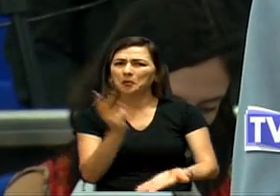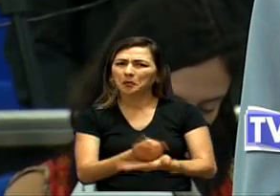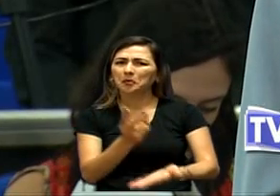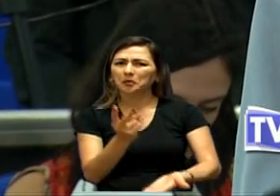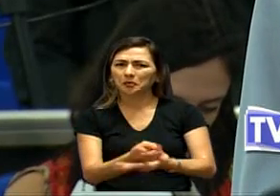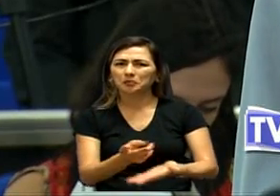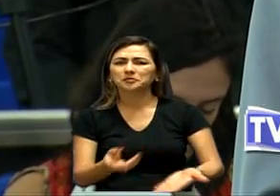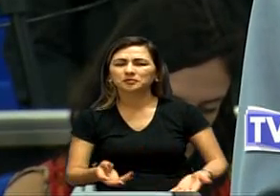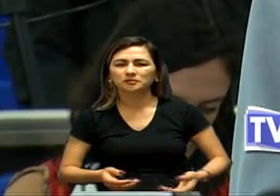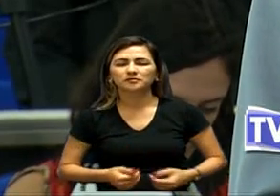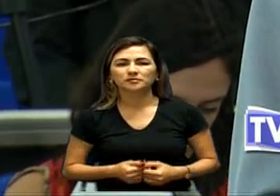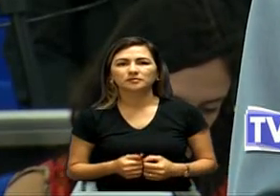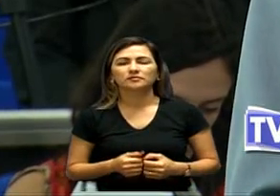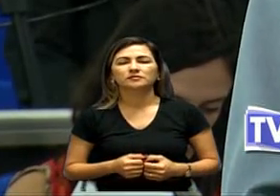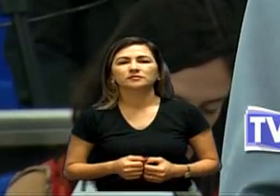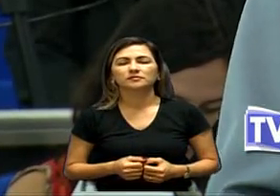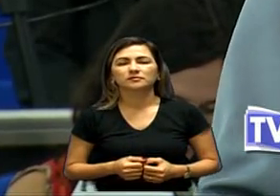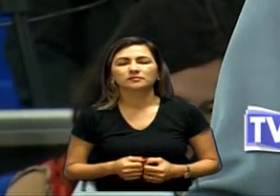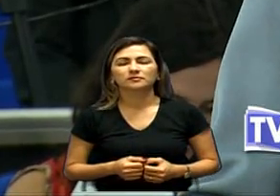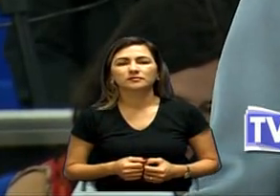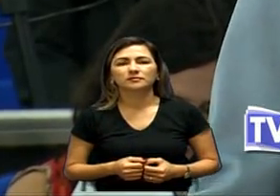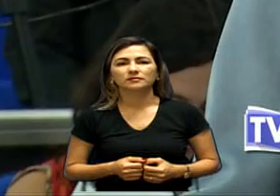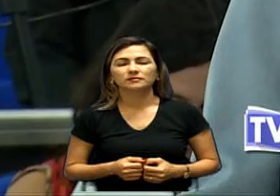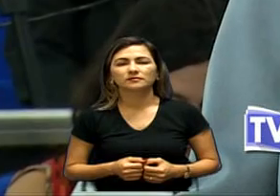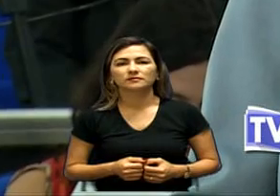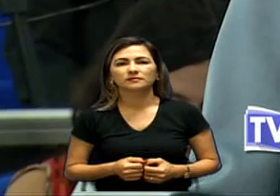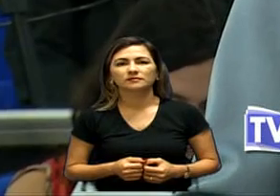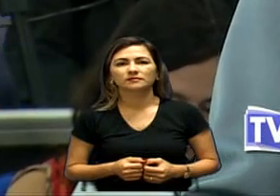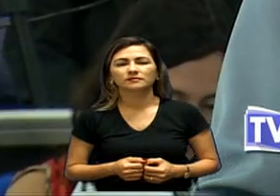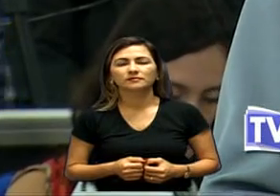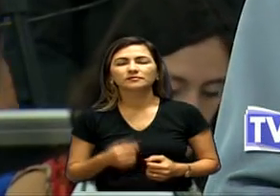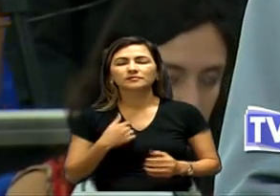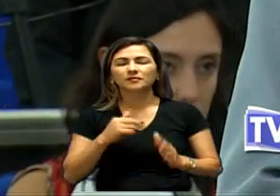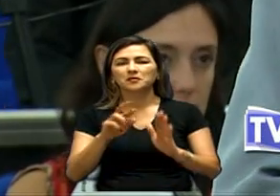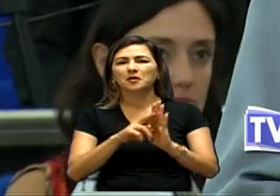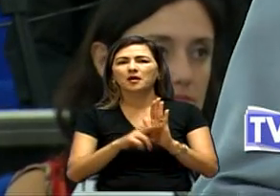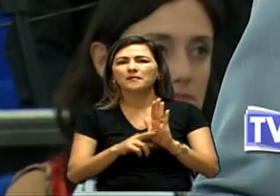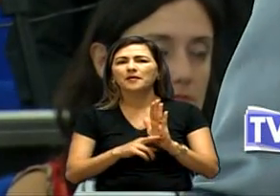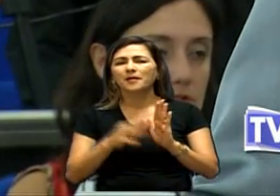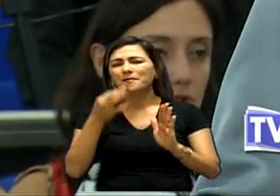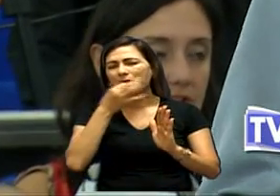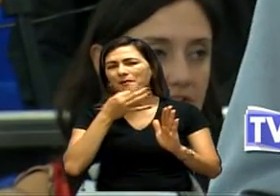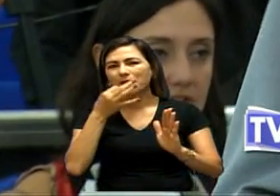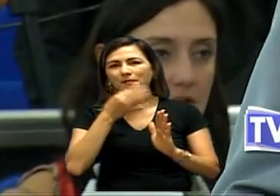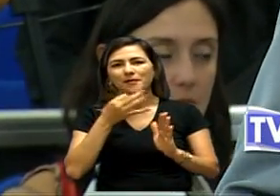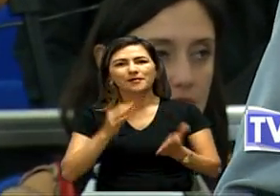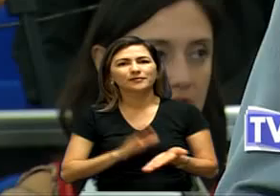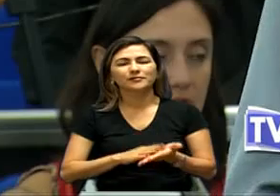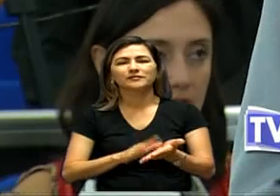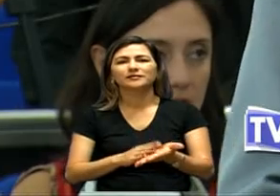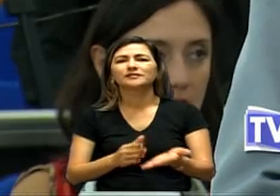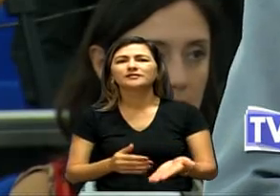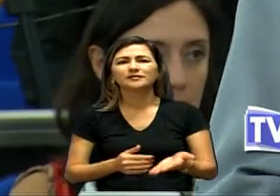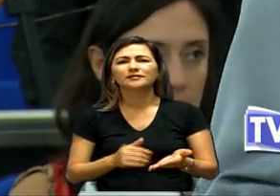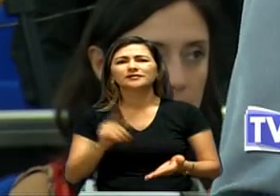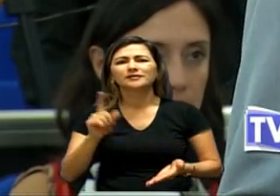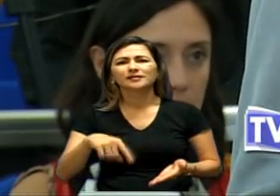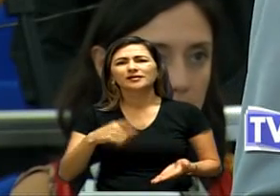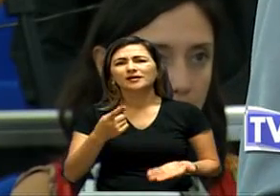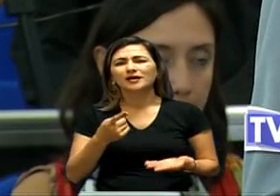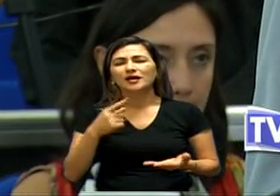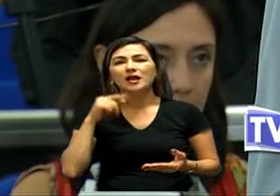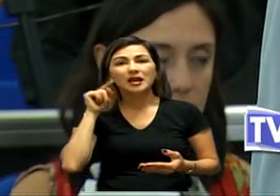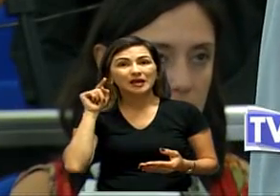garçom. Então, eu quero fazer um requerimento verbal. Ele fala por vocês, de vocês, conhece vocês há